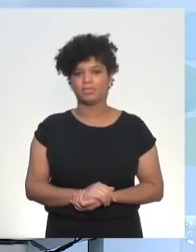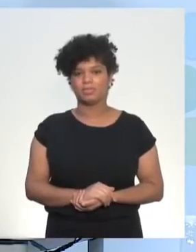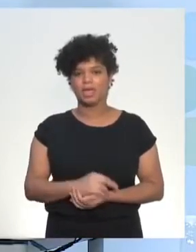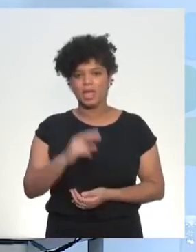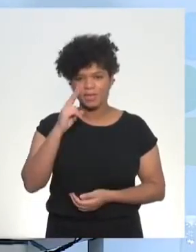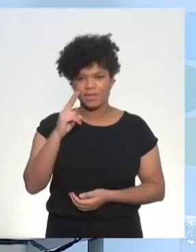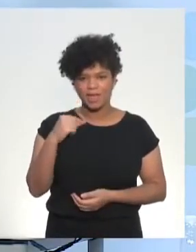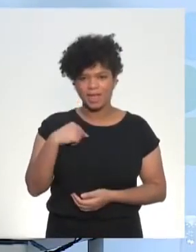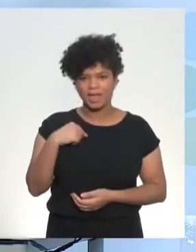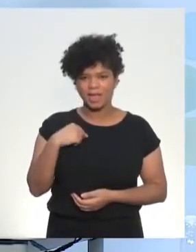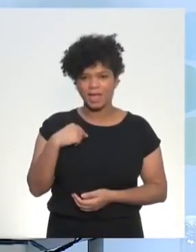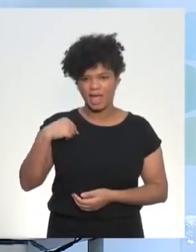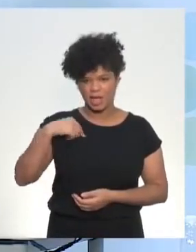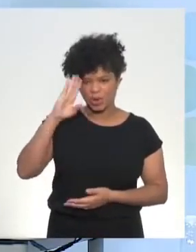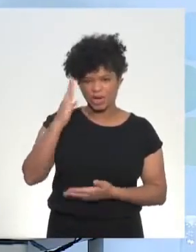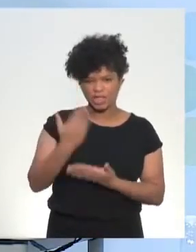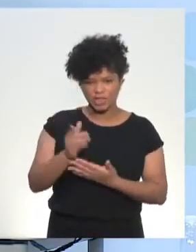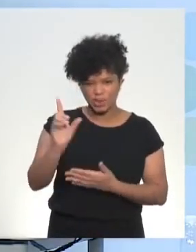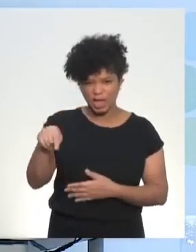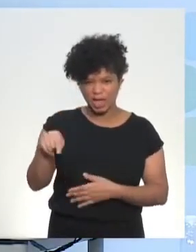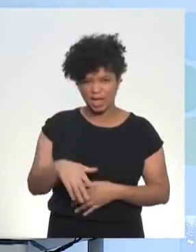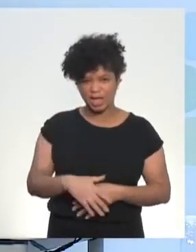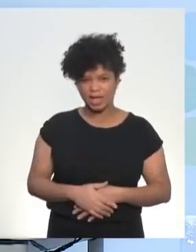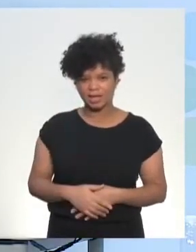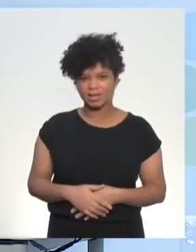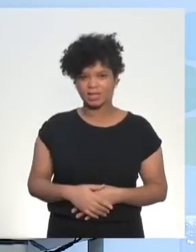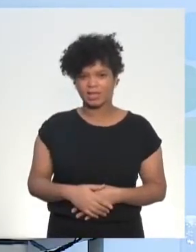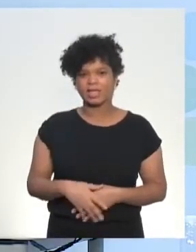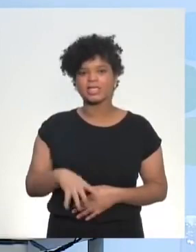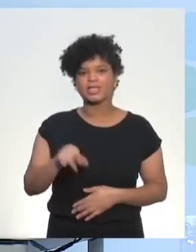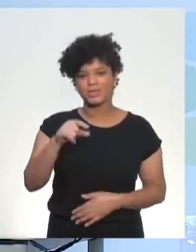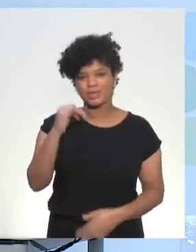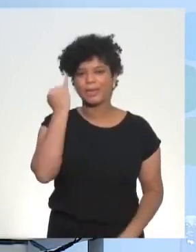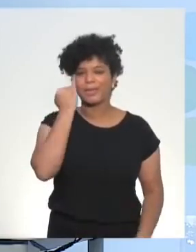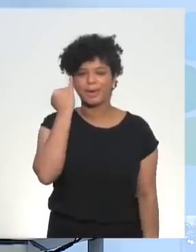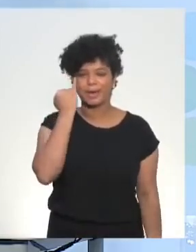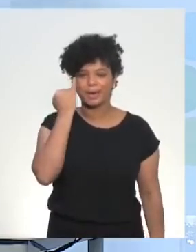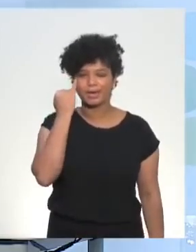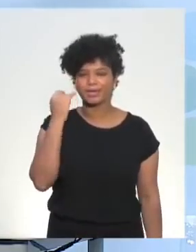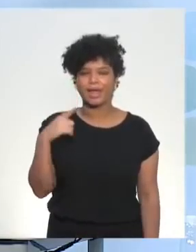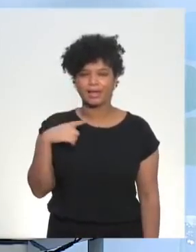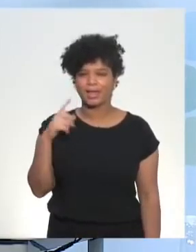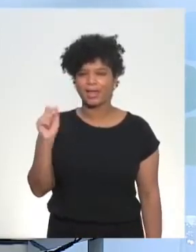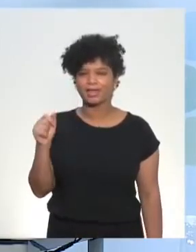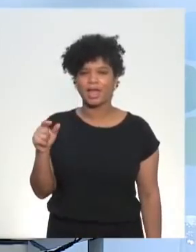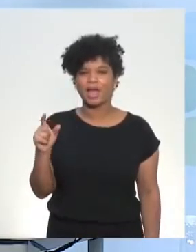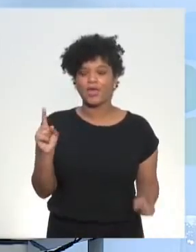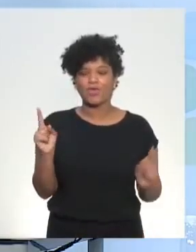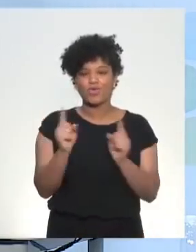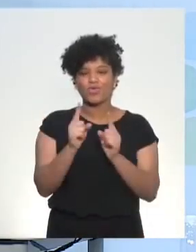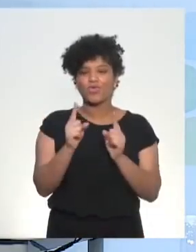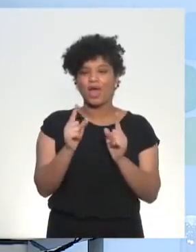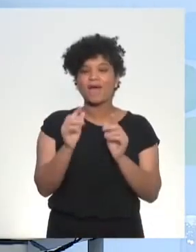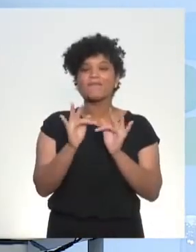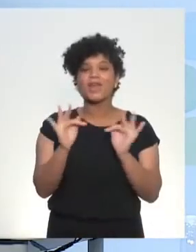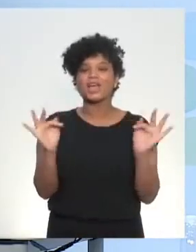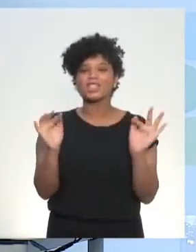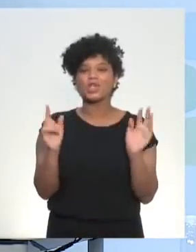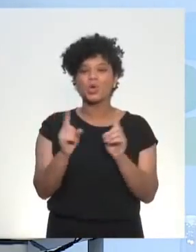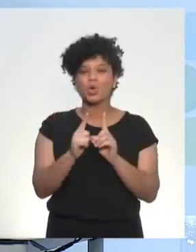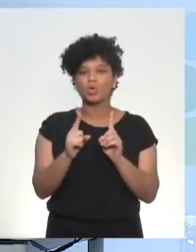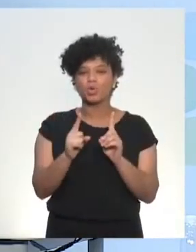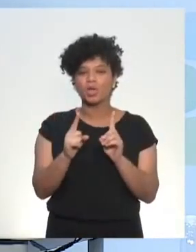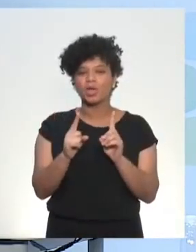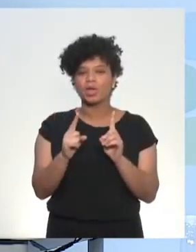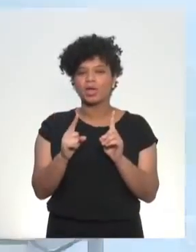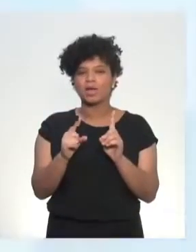I believe aí no meio, né? Se você tiver com preguiça de quiser fazer a forma mais curta que isso tudo, então a pergunta tá